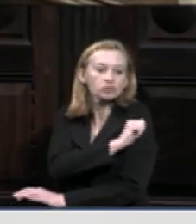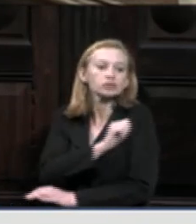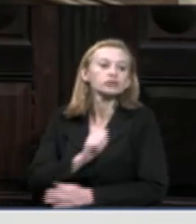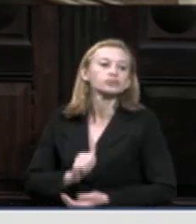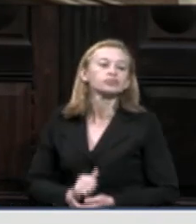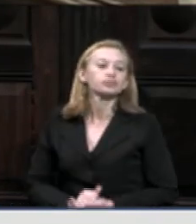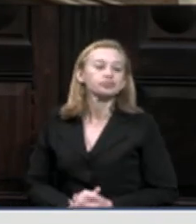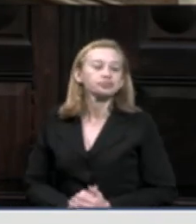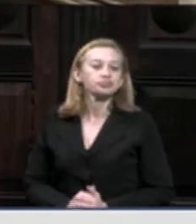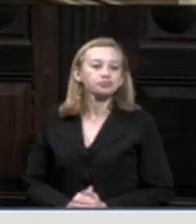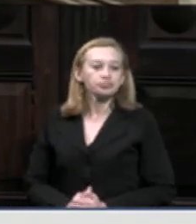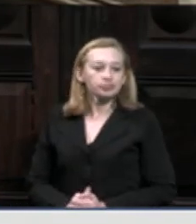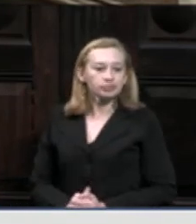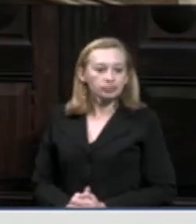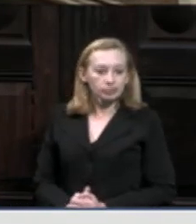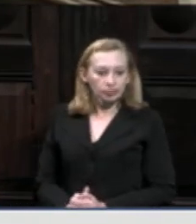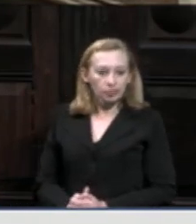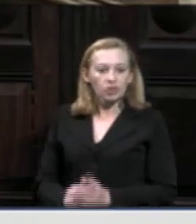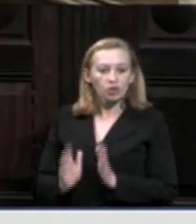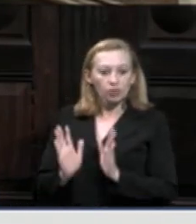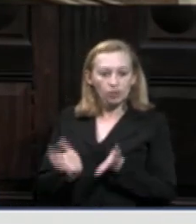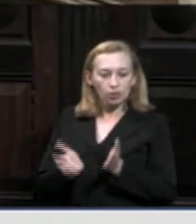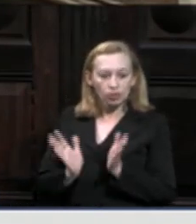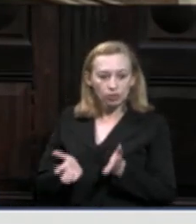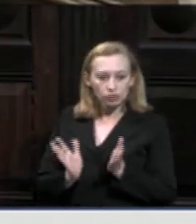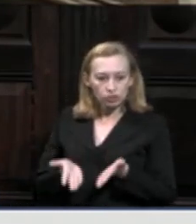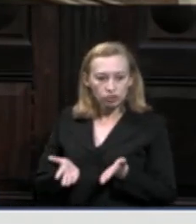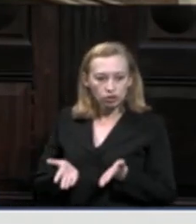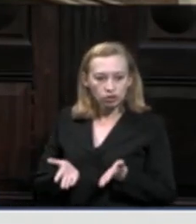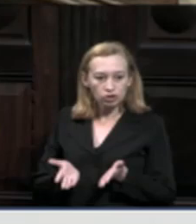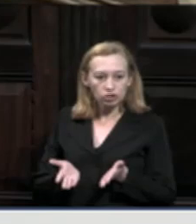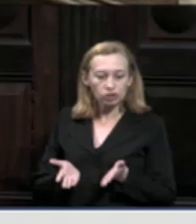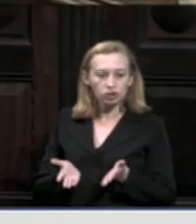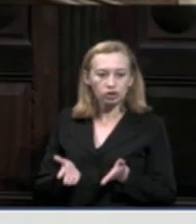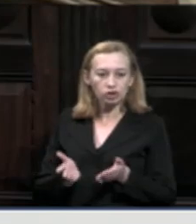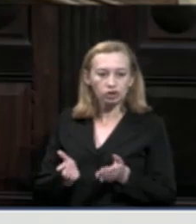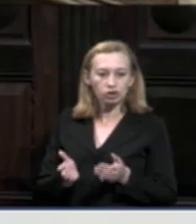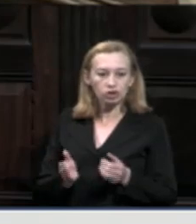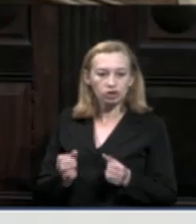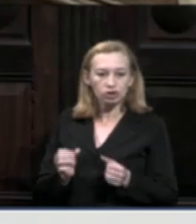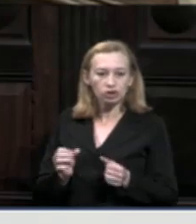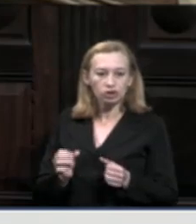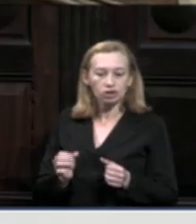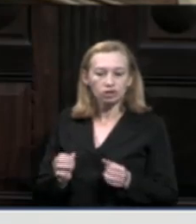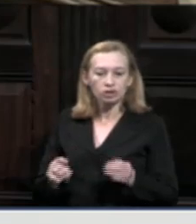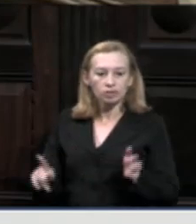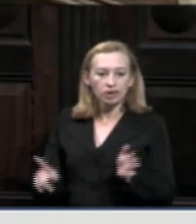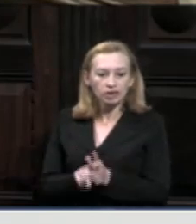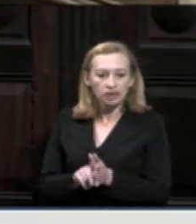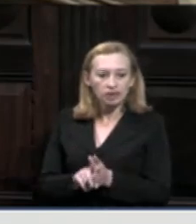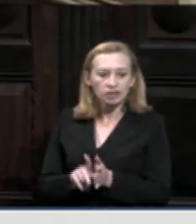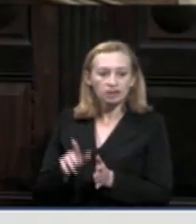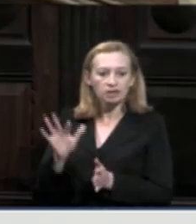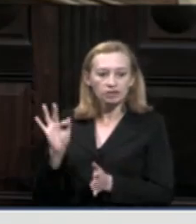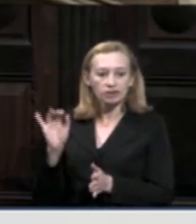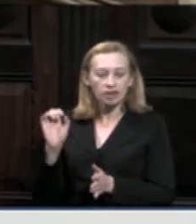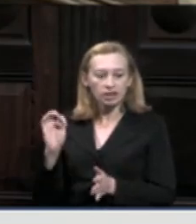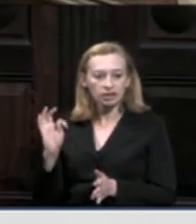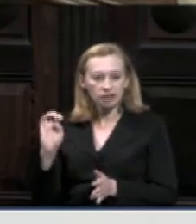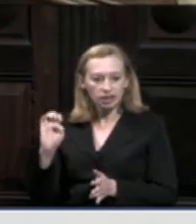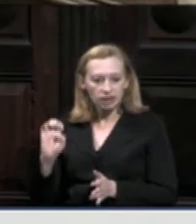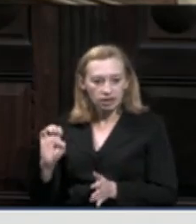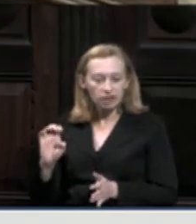Industrial Ferreira Viana, que hoje, alterado o seu status, faz parte da rede FATEC. Então, nosso compromisso, a